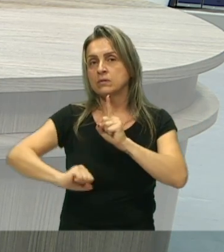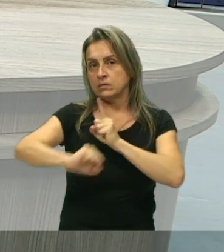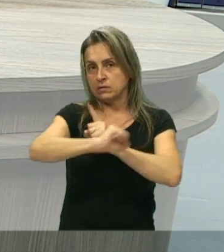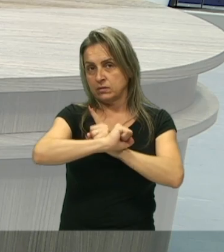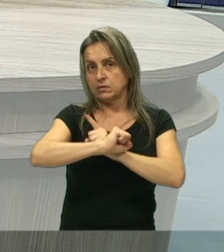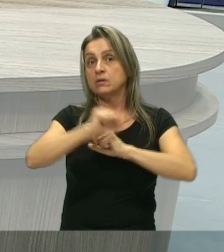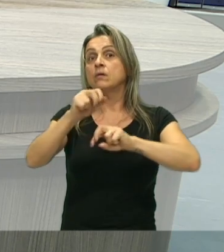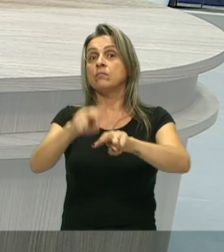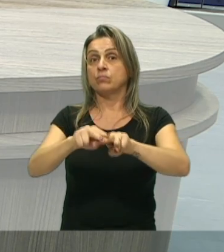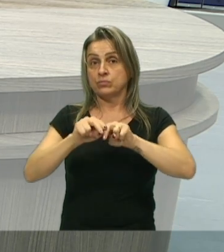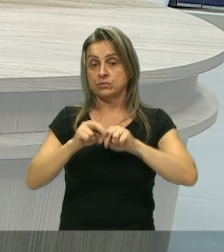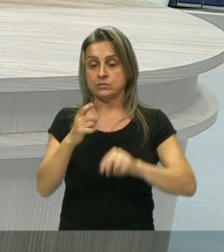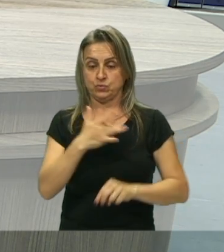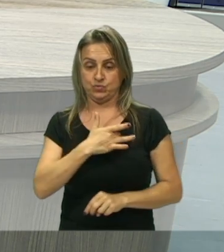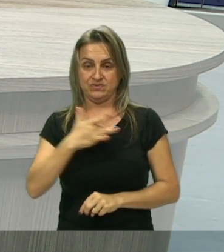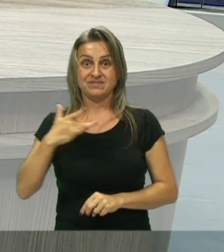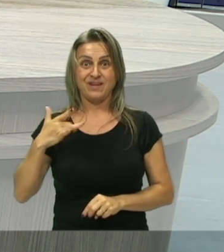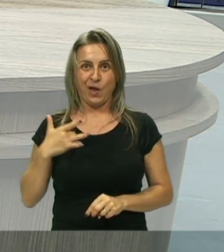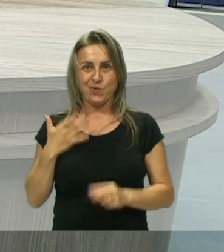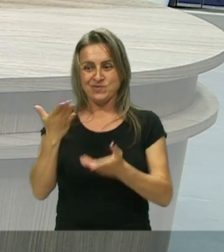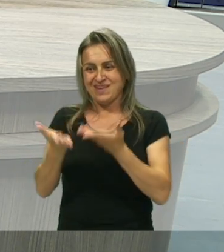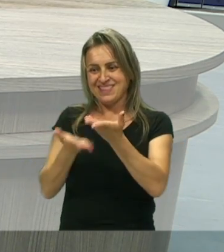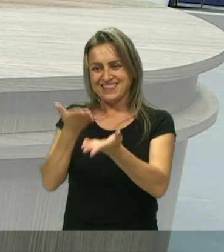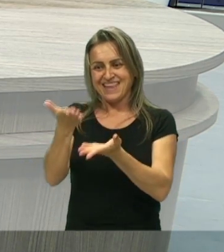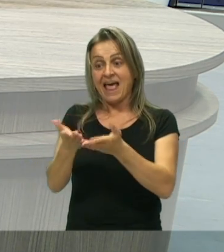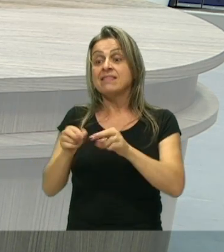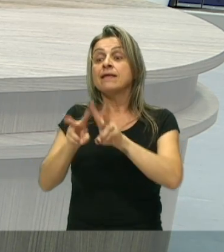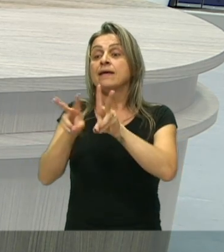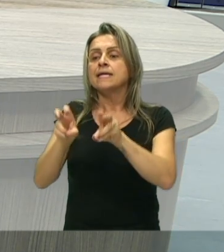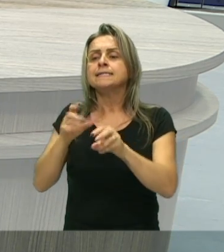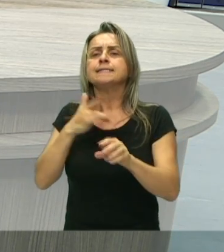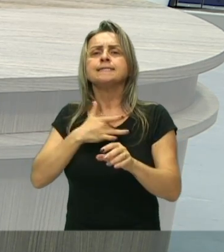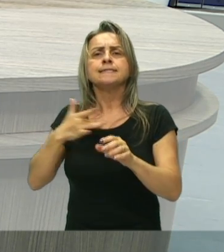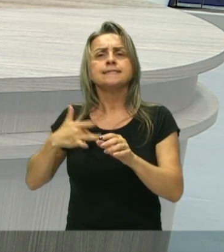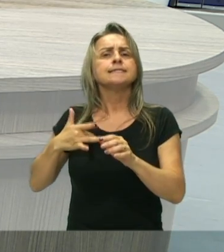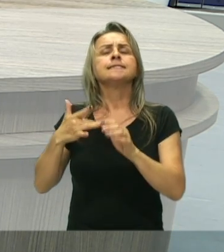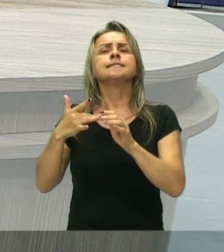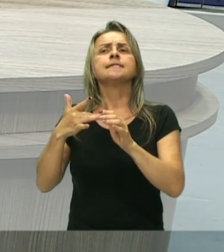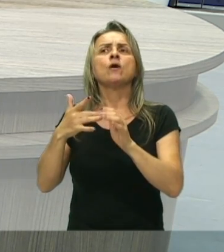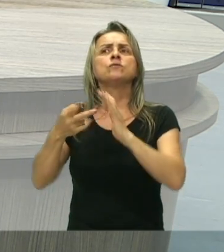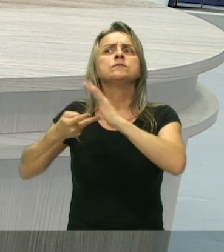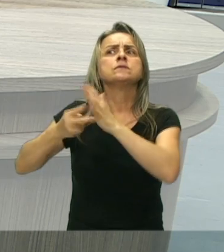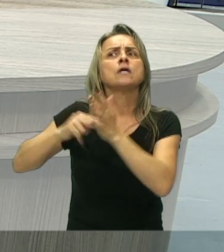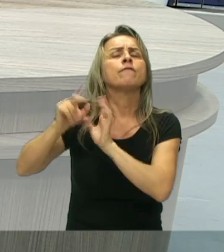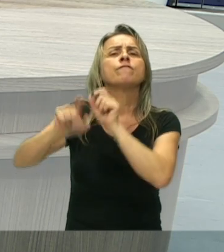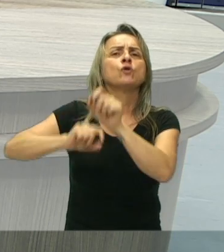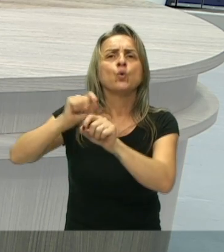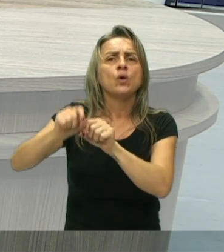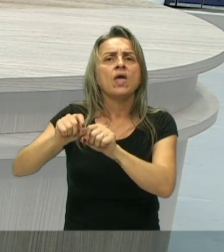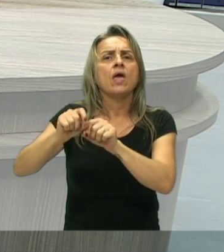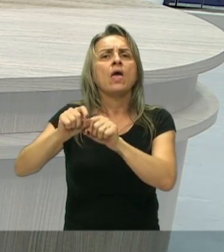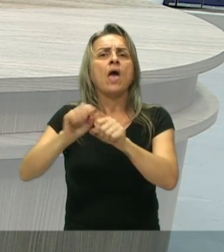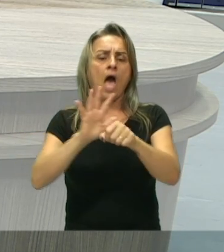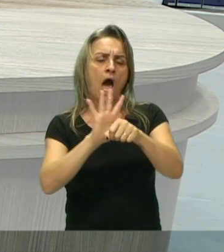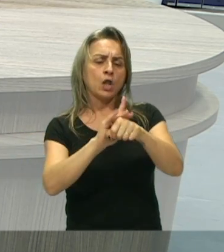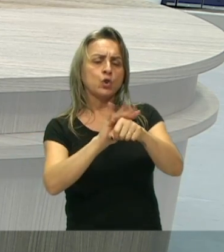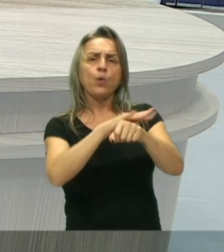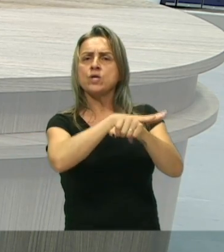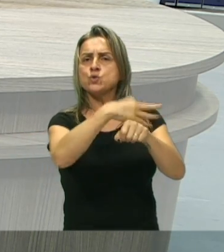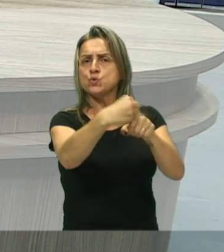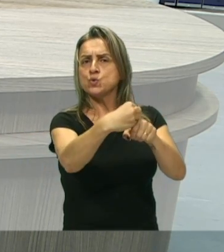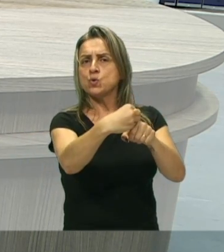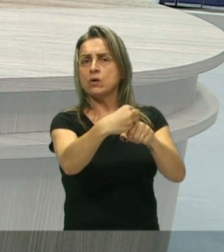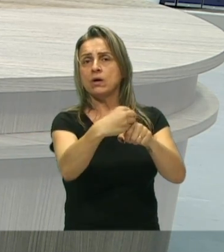ser tratada só como ausência de doença, não só como oferta de medicamento. Ela tem que